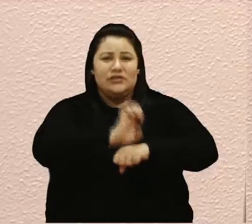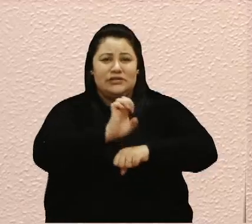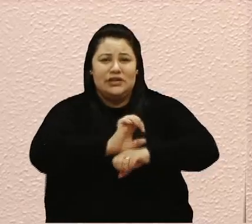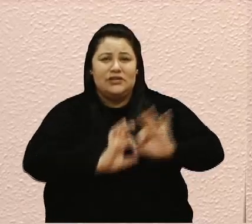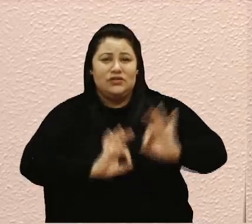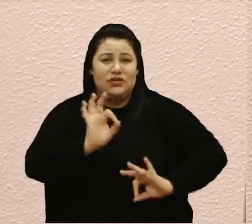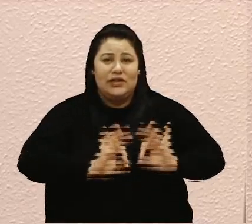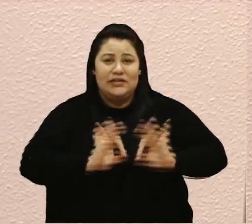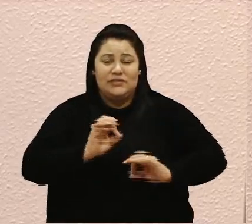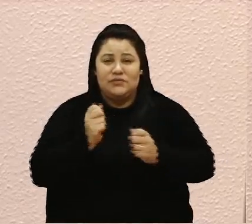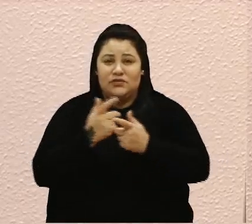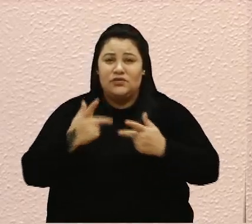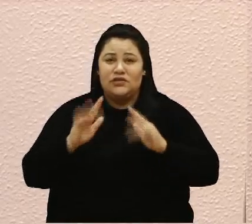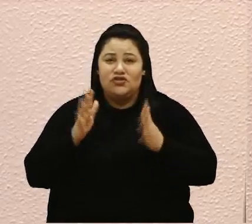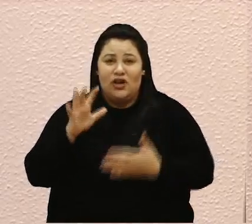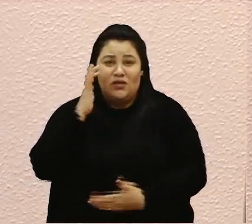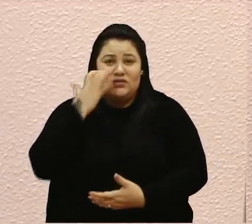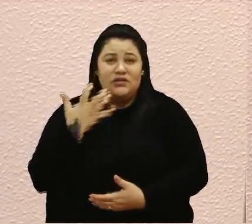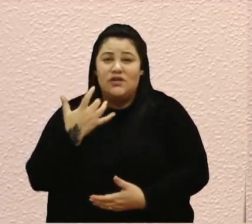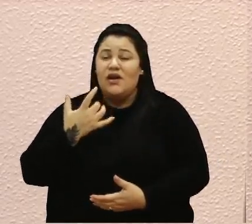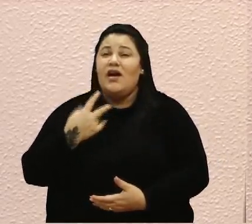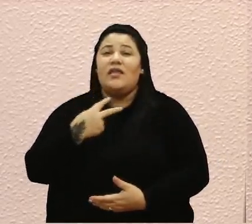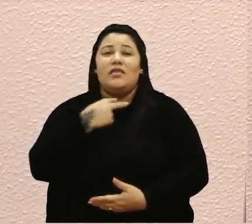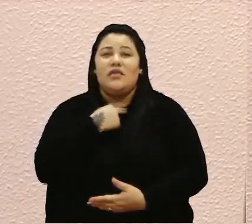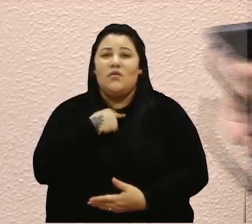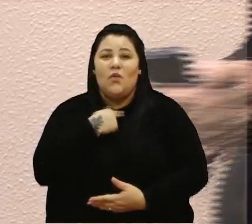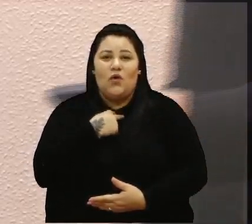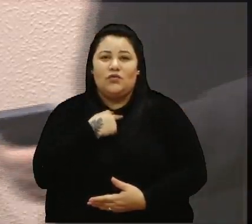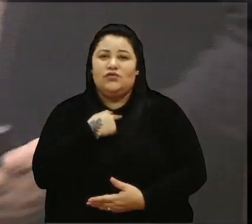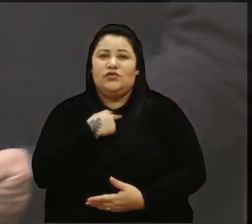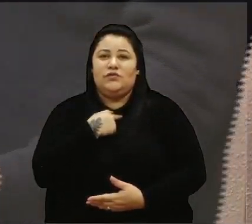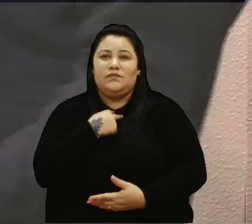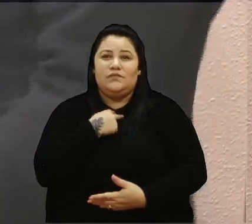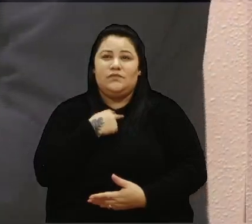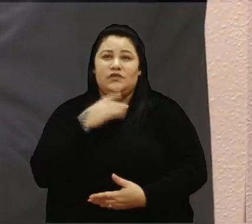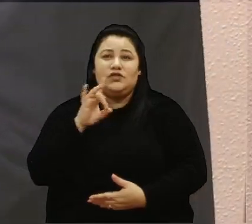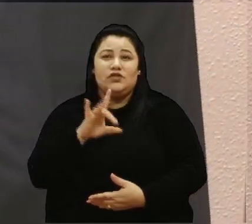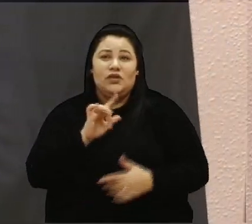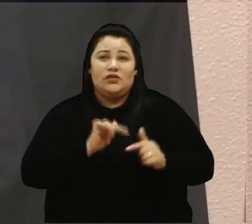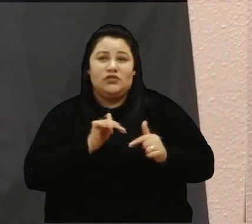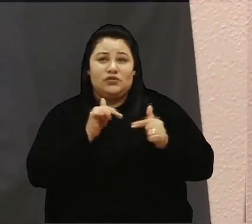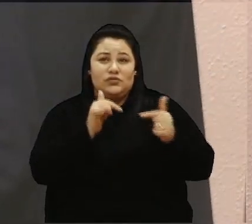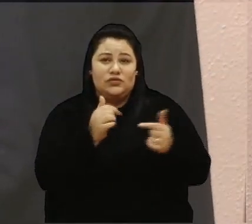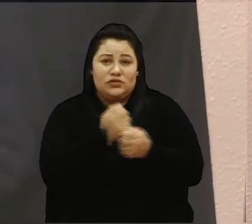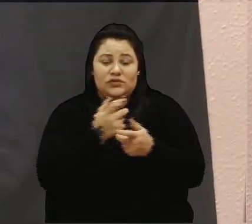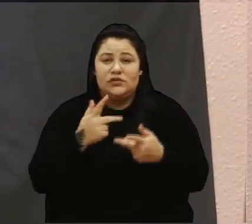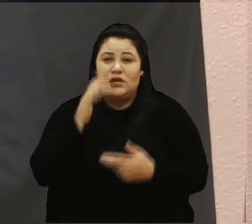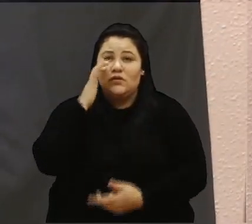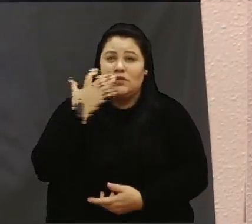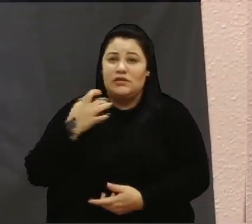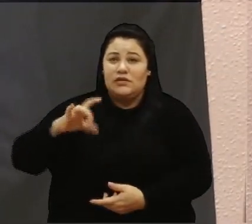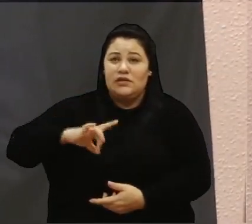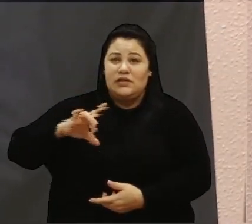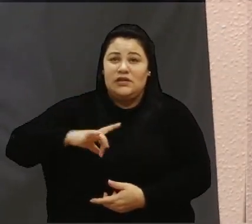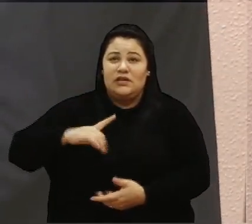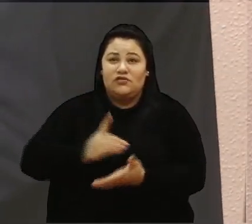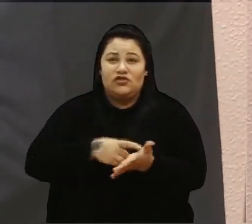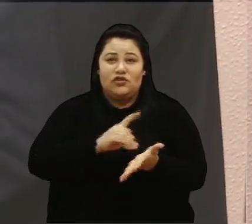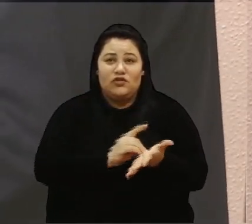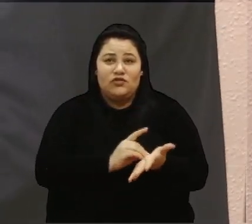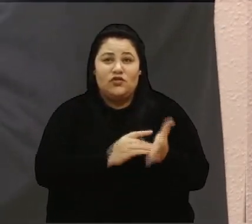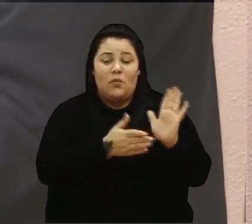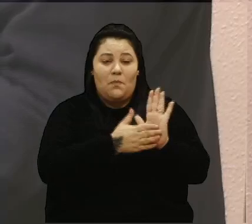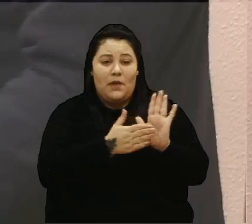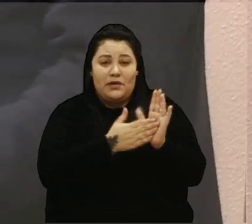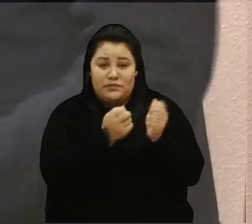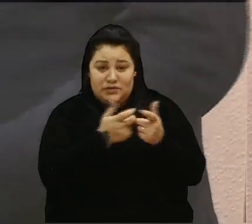estão acontecendo. A gente não pode agir somente depois que elas acontecem e, para isso, ter um diagnóstico e ter um plano. Para essas situações